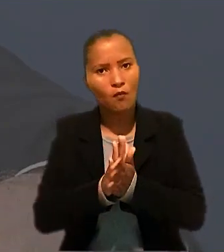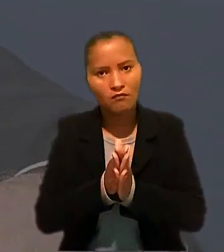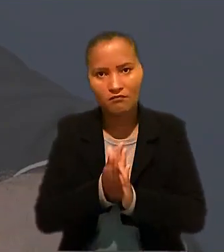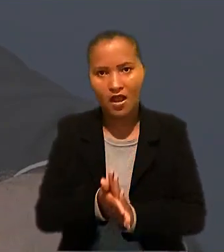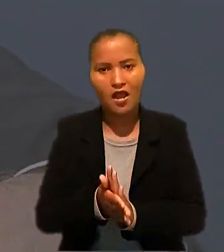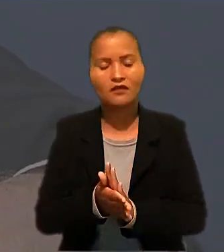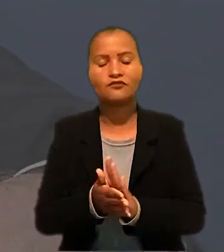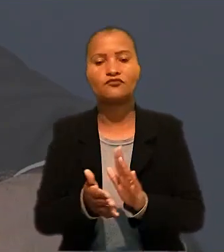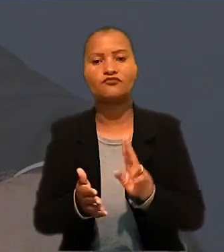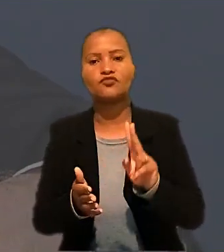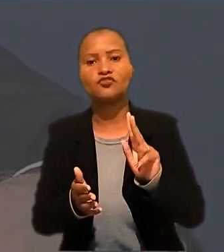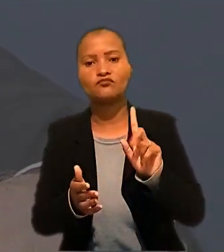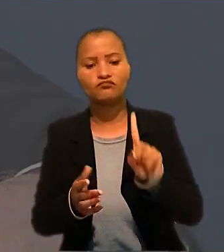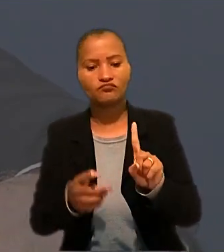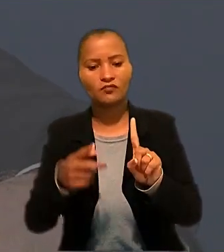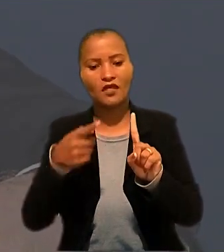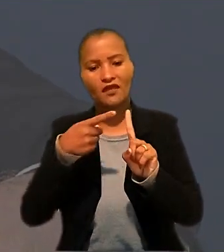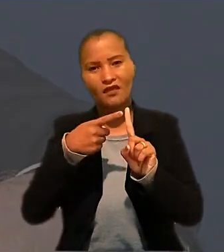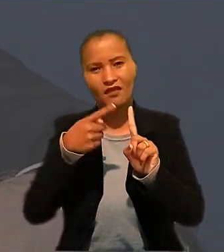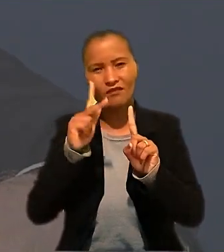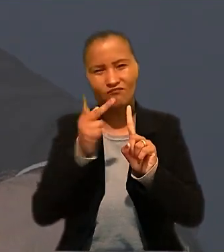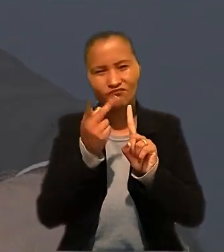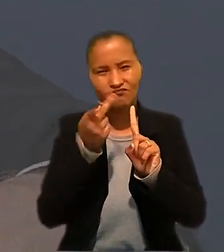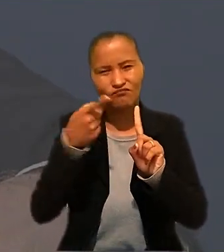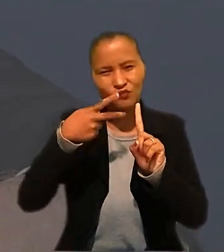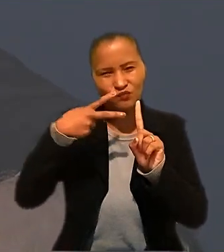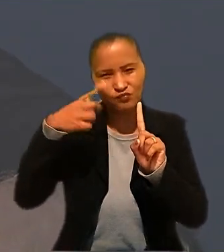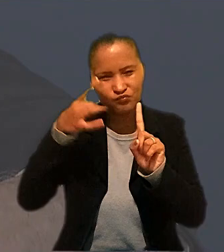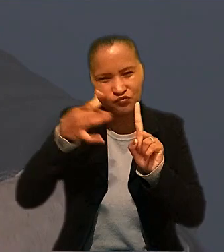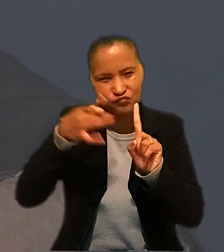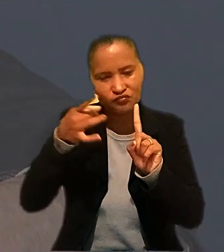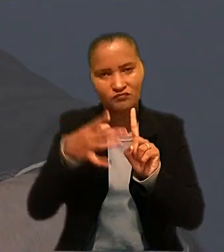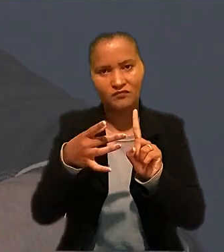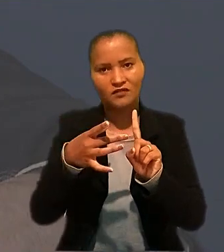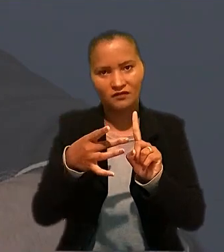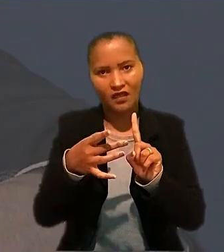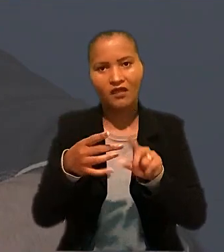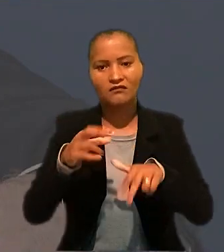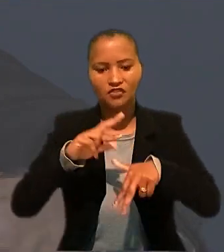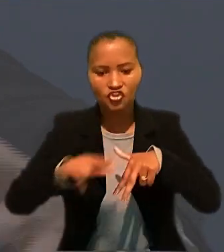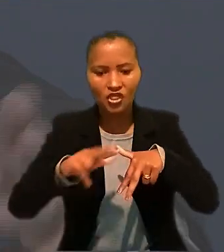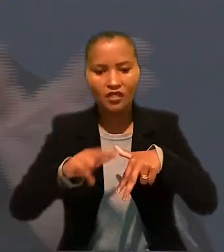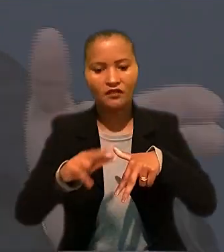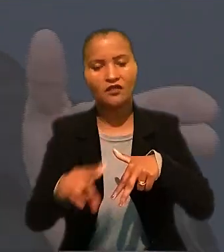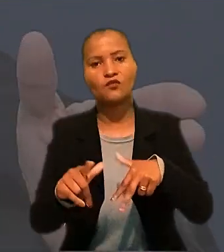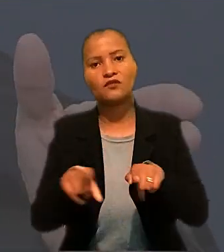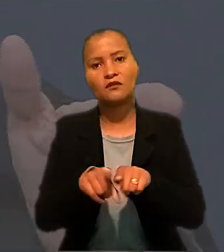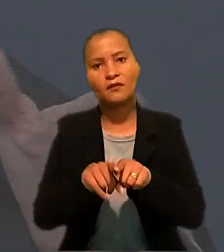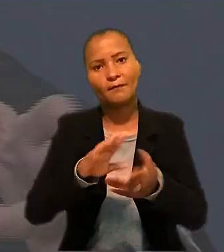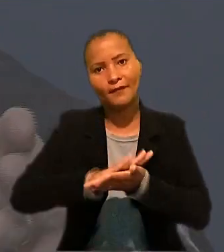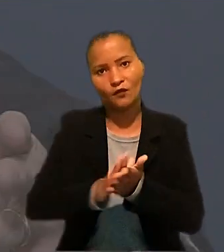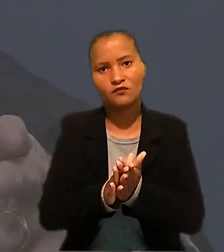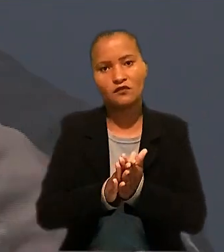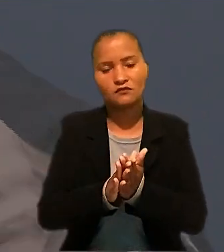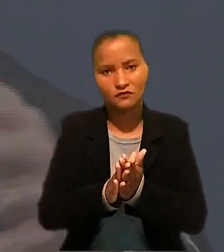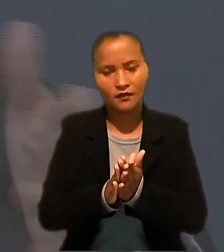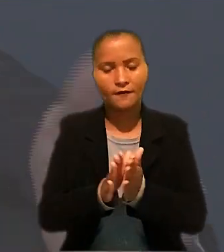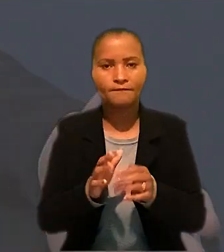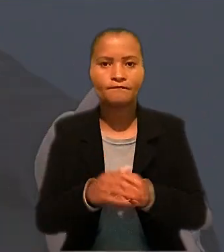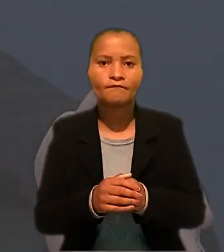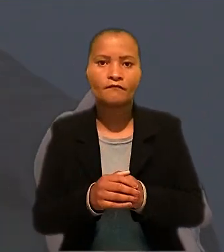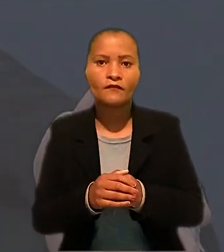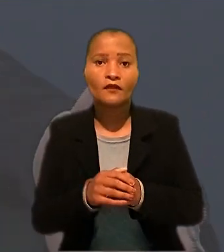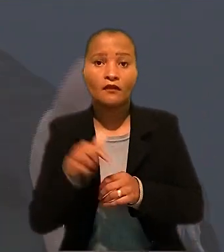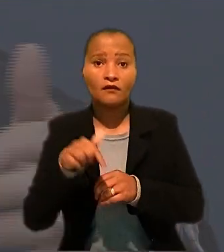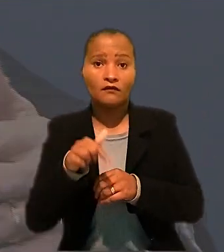à homofobia, às questões de gênero e também ao preconceito. Aqui nós estabelecemos políticas relativas